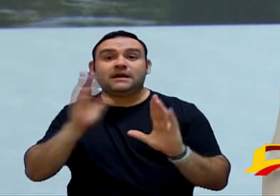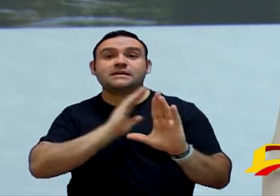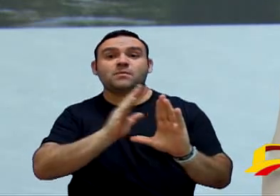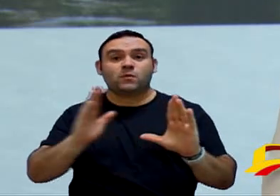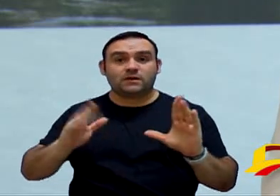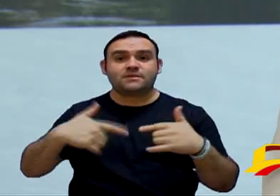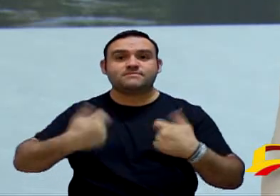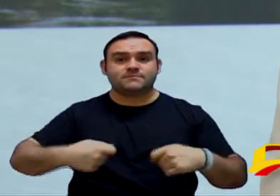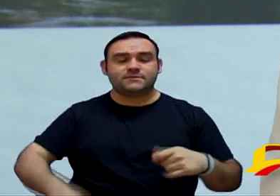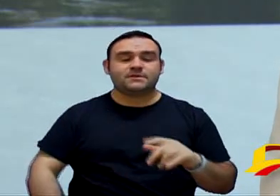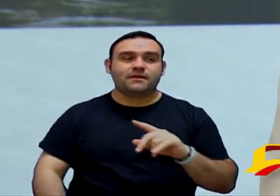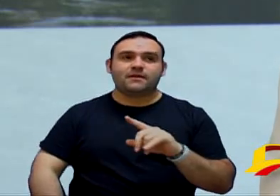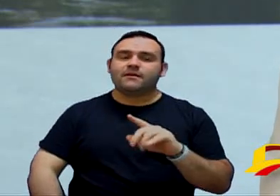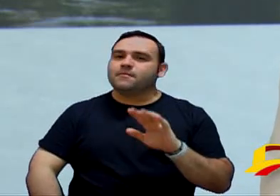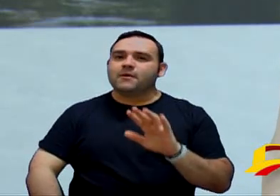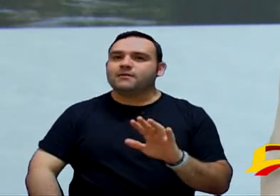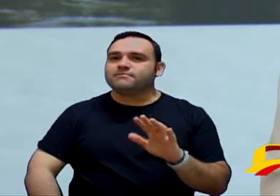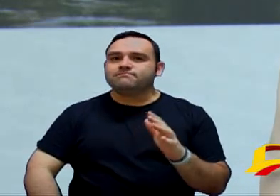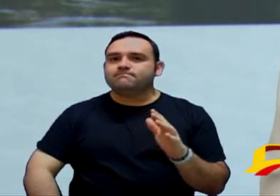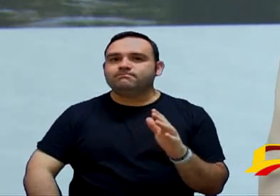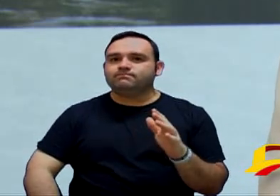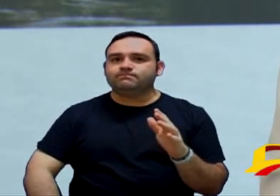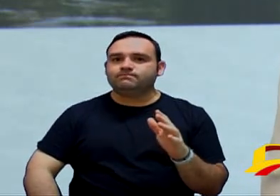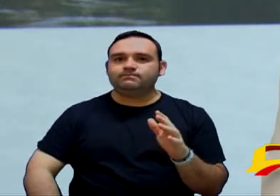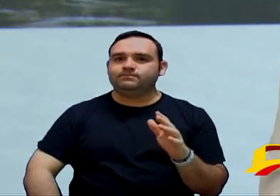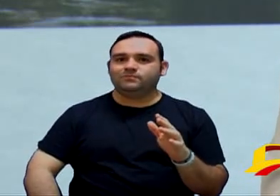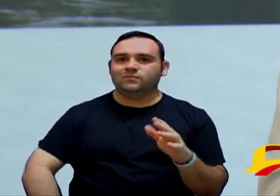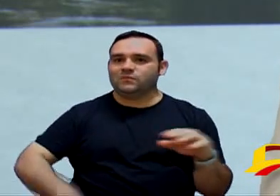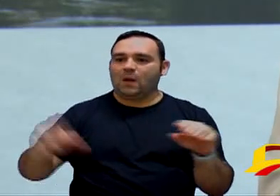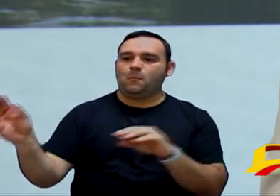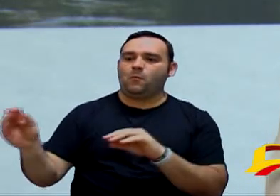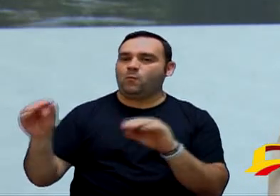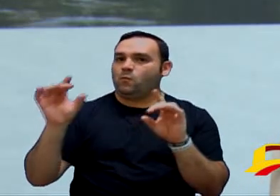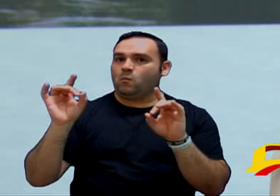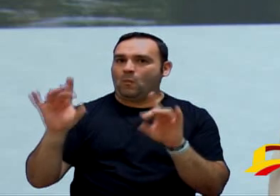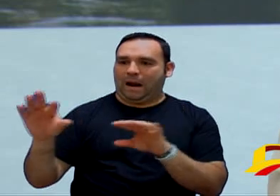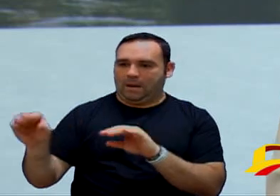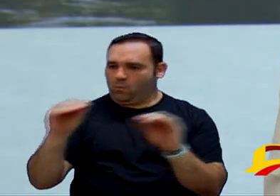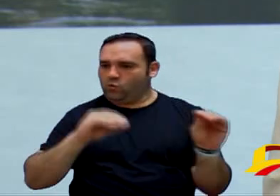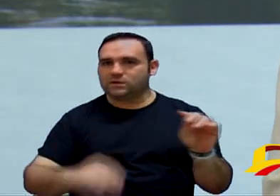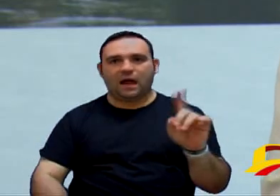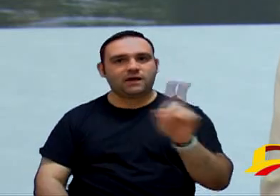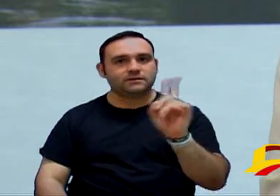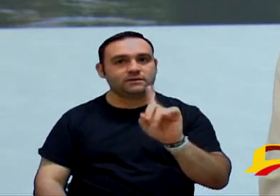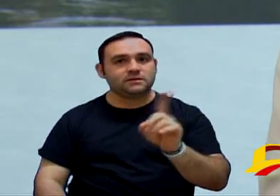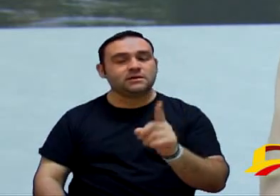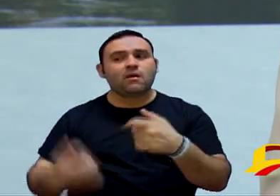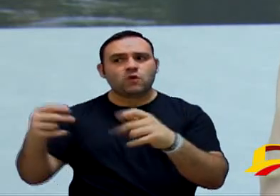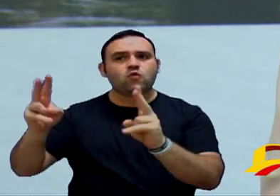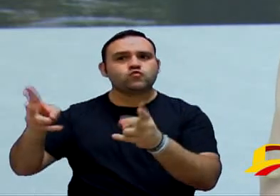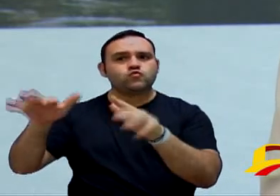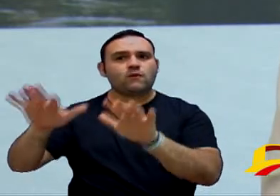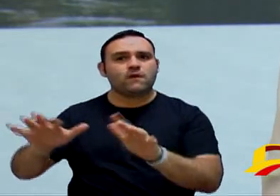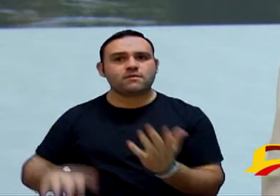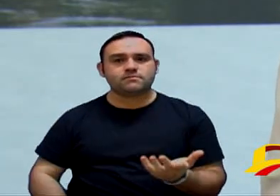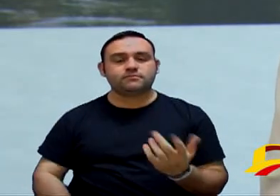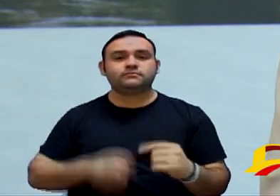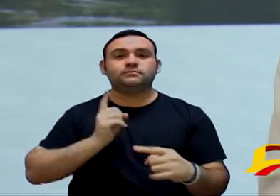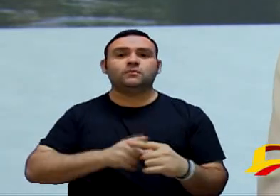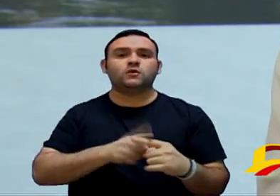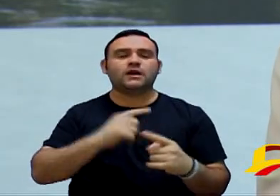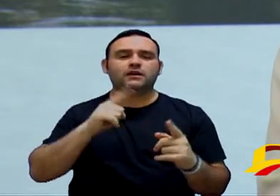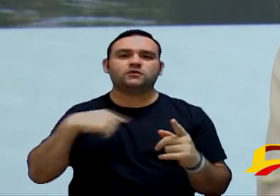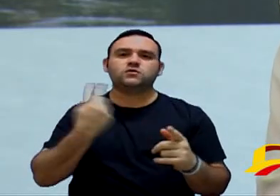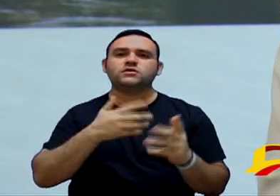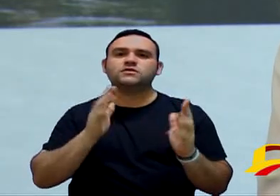biblioteca mas mas que não se concretize absolutamente essa barbaridade já estamos